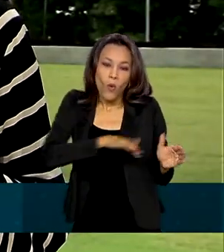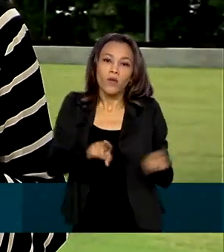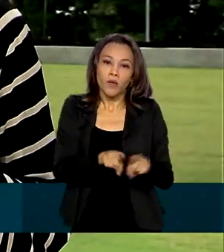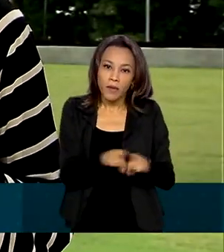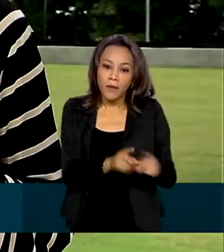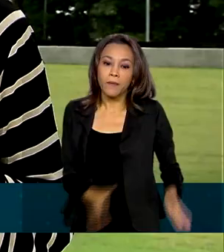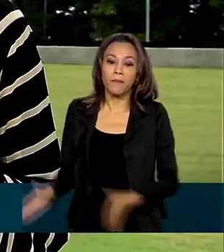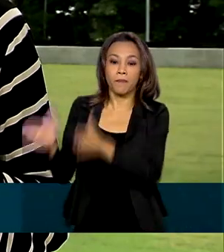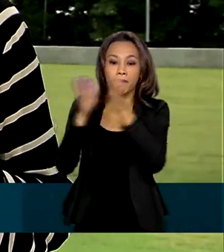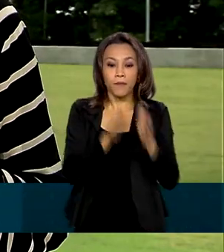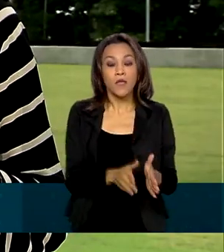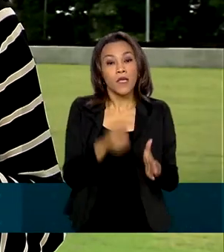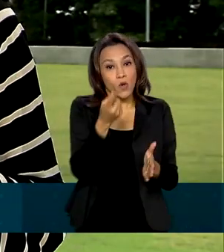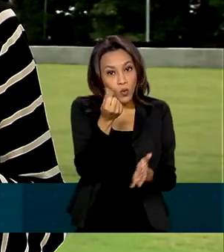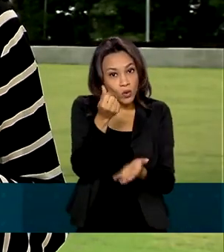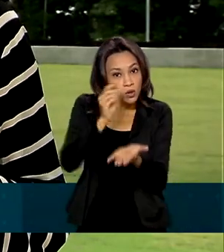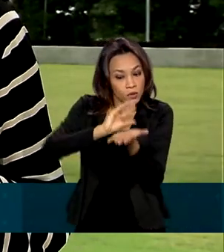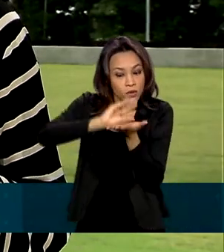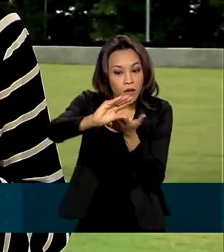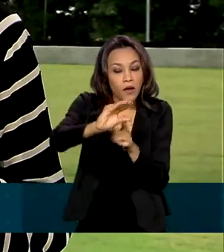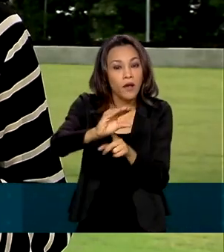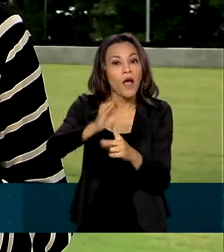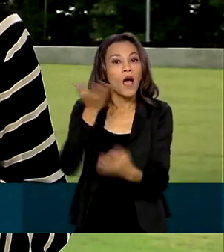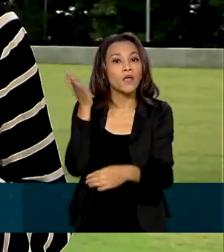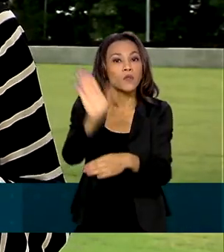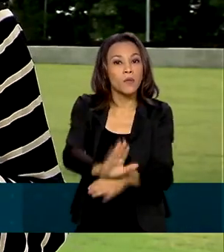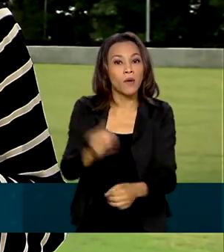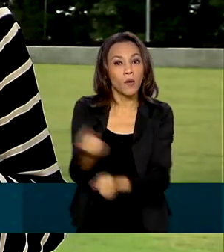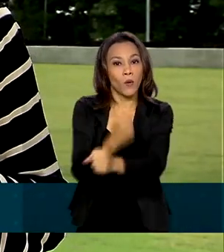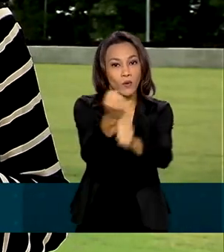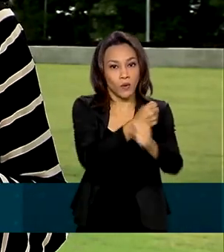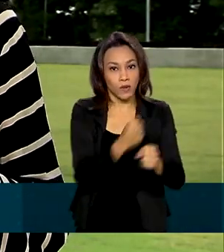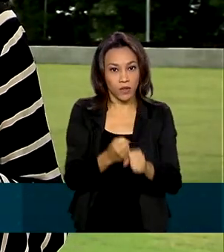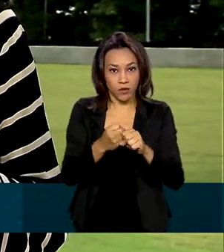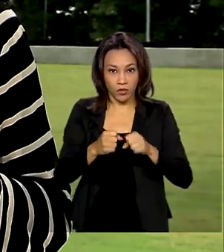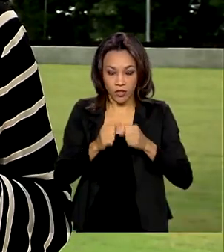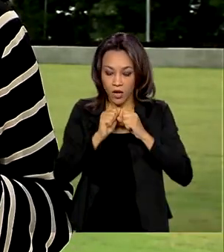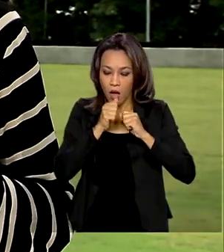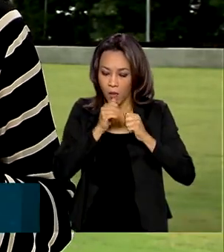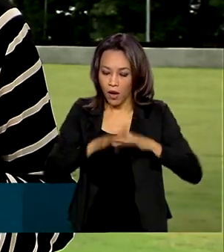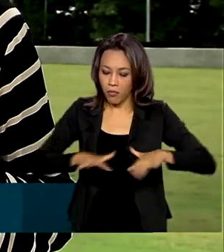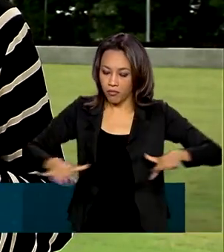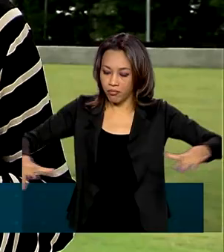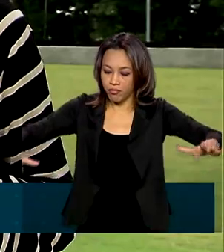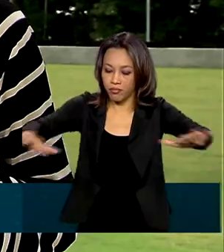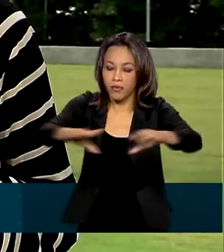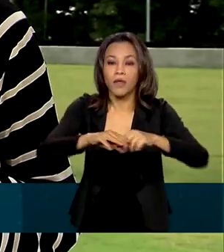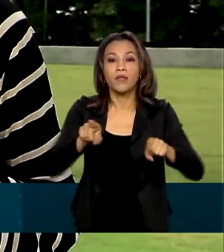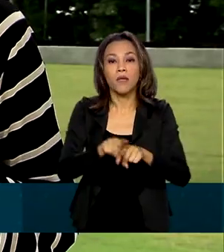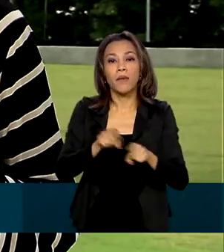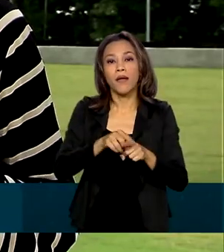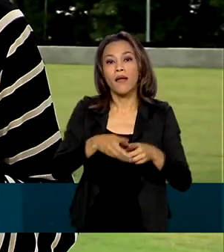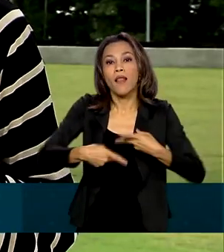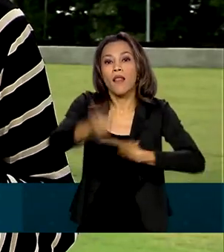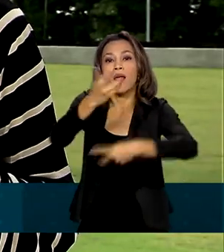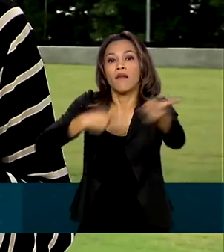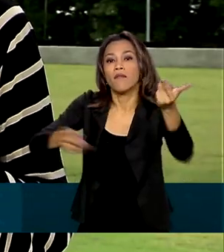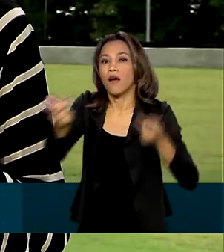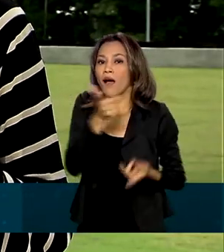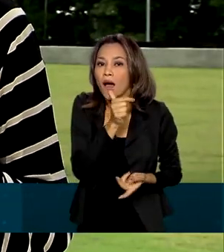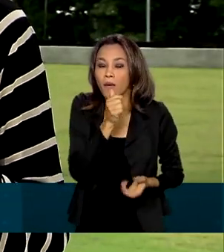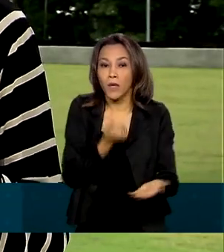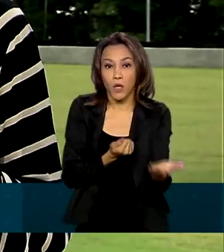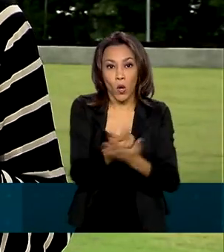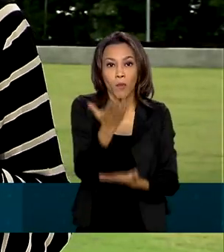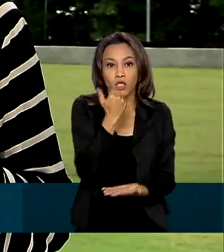recursos serviram para a construção de barragens, transporte de água potável e compra de cestas básicas